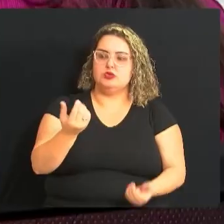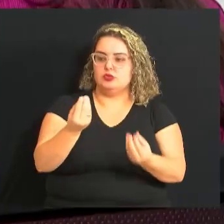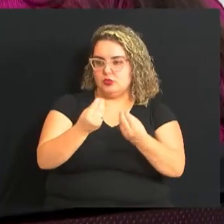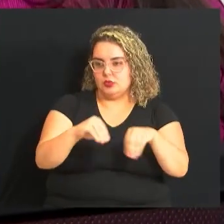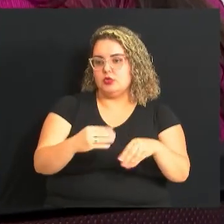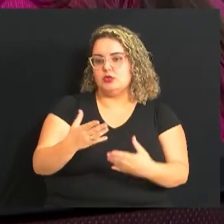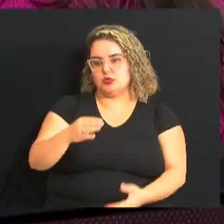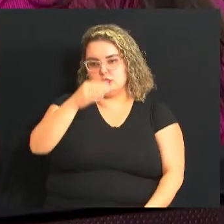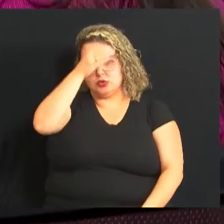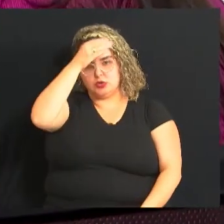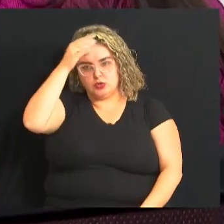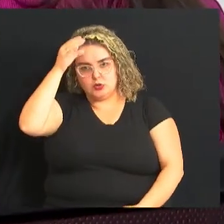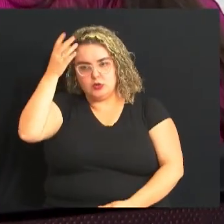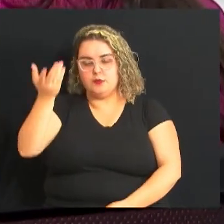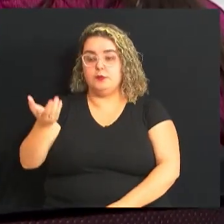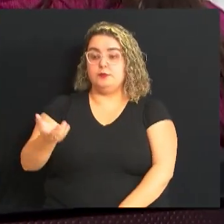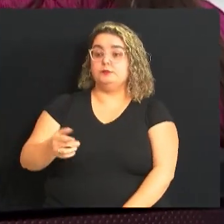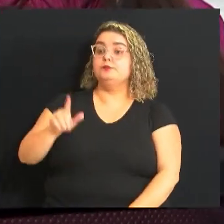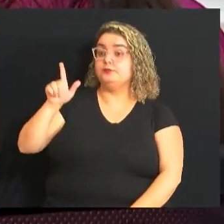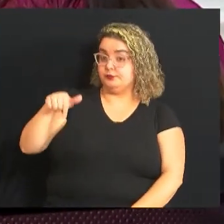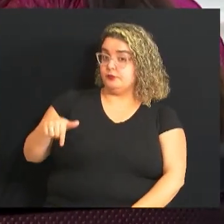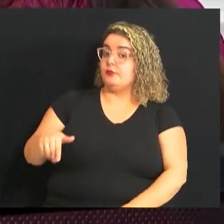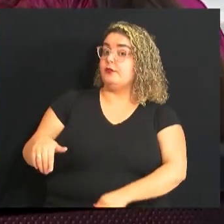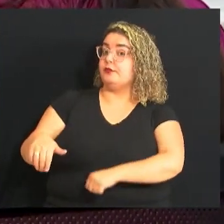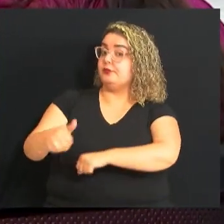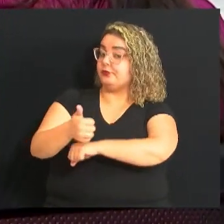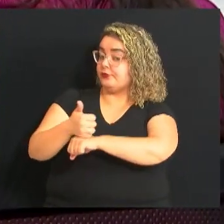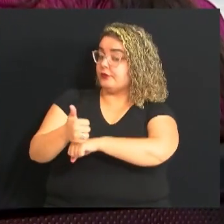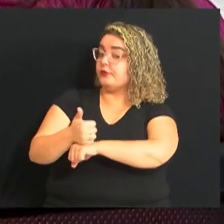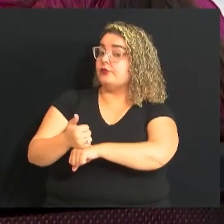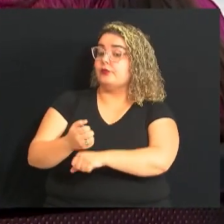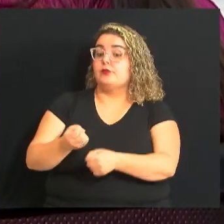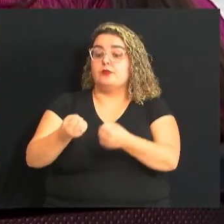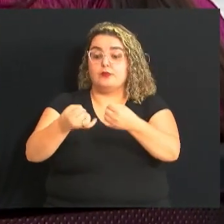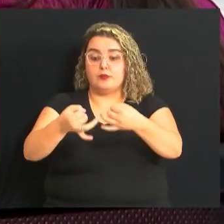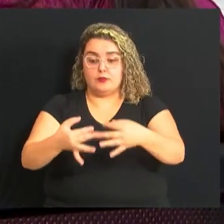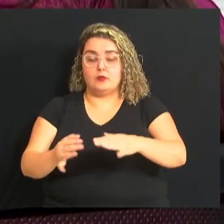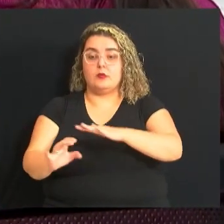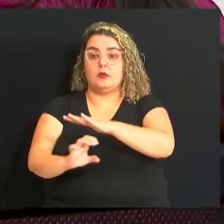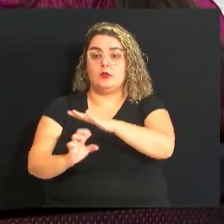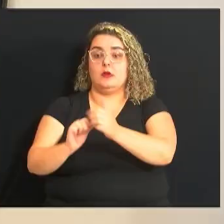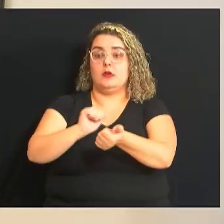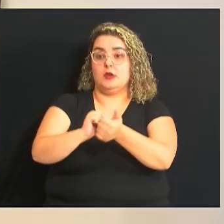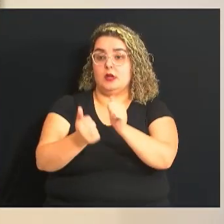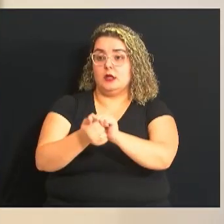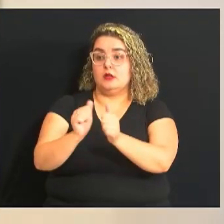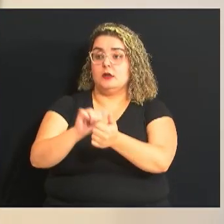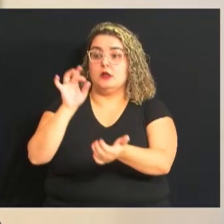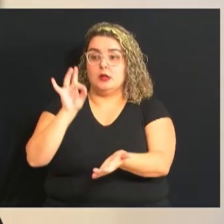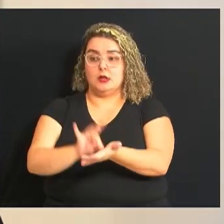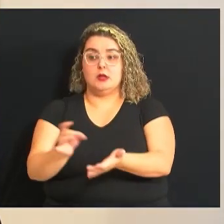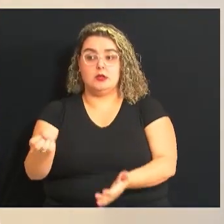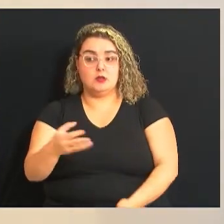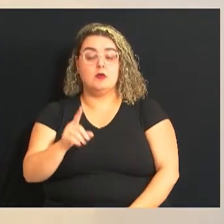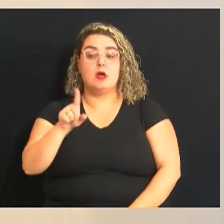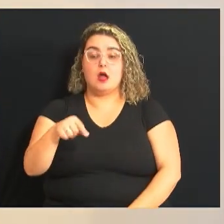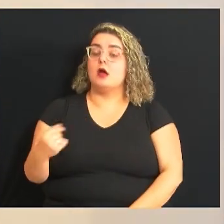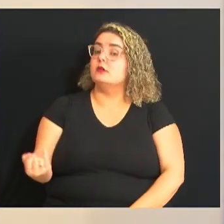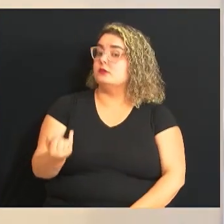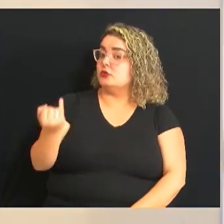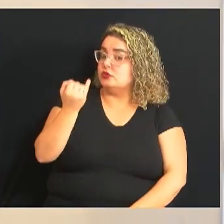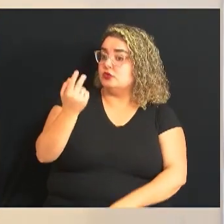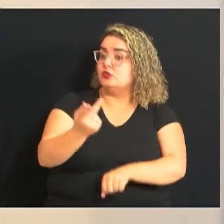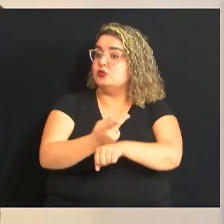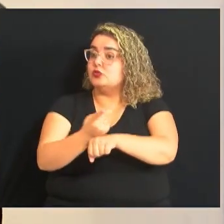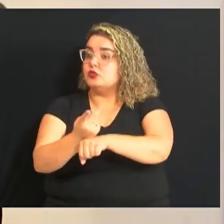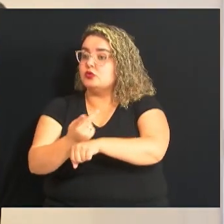o cliente a profissional orienta que as empresas que forem se adequar a essa nova realidade é importante procurar ajuda